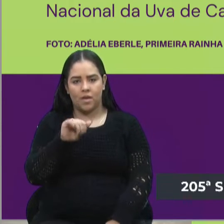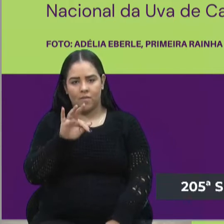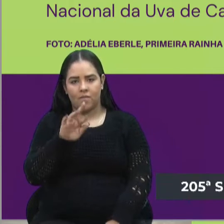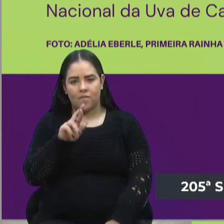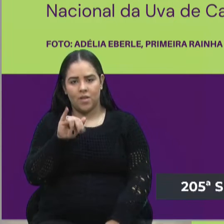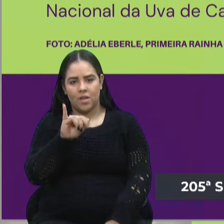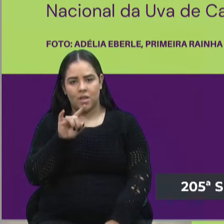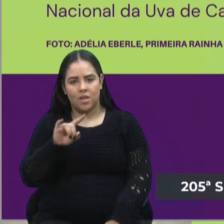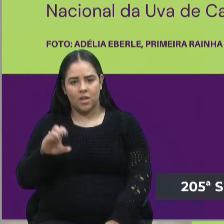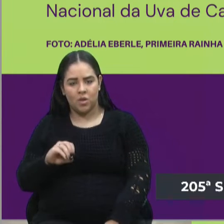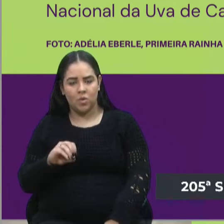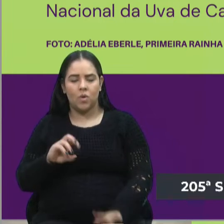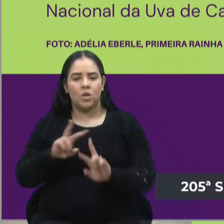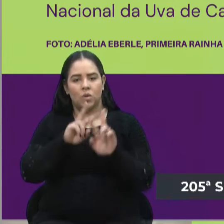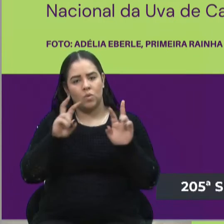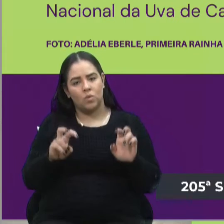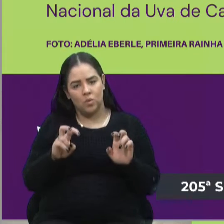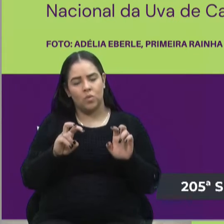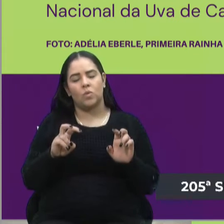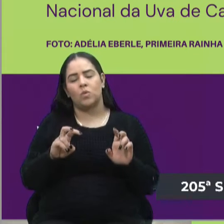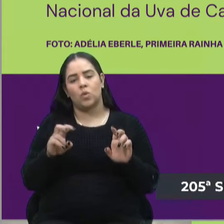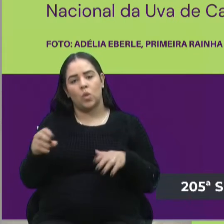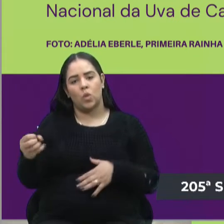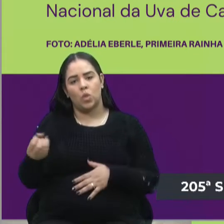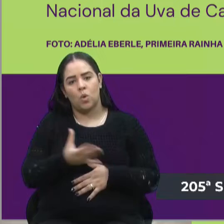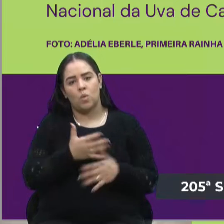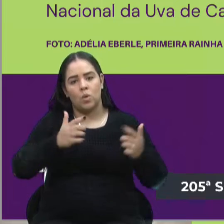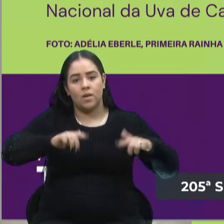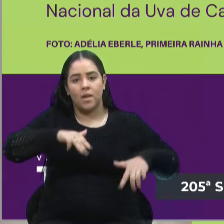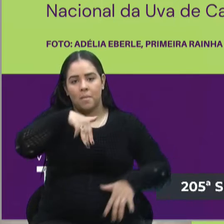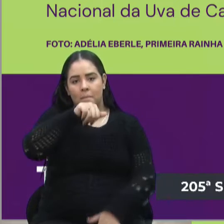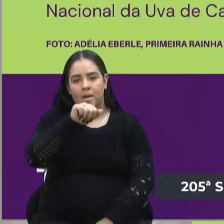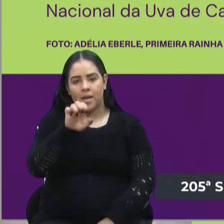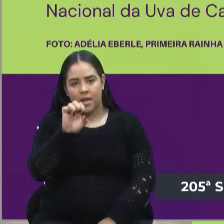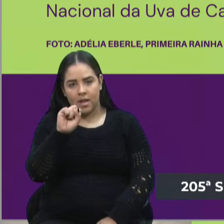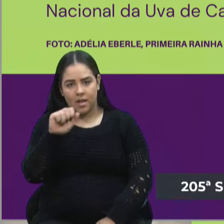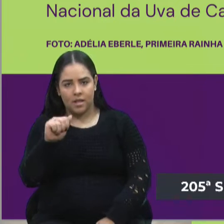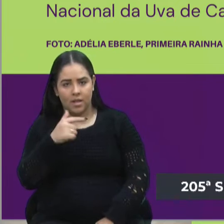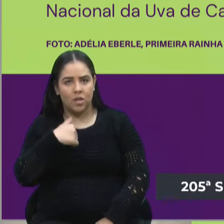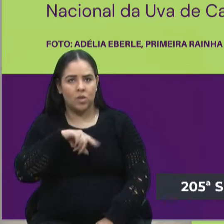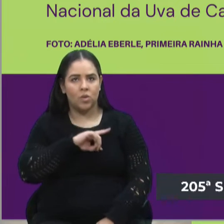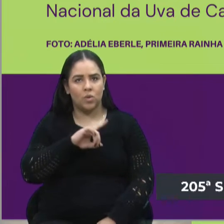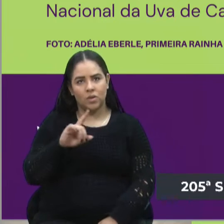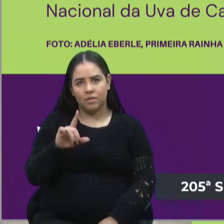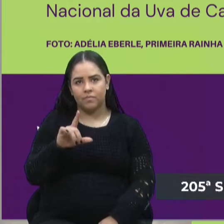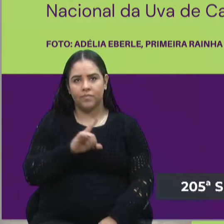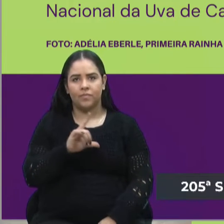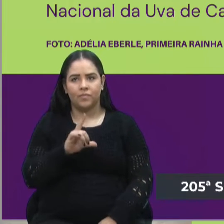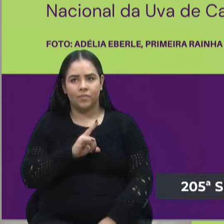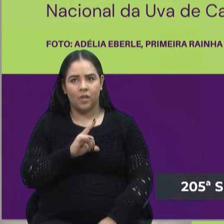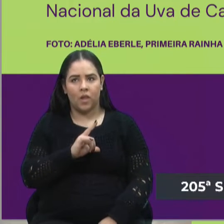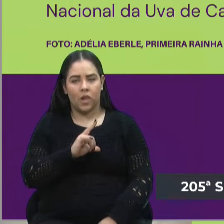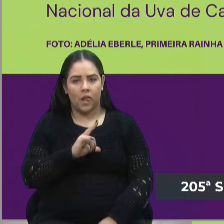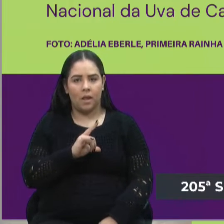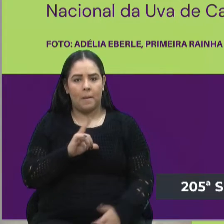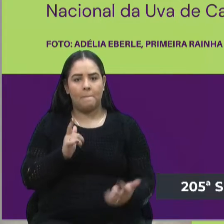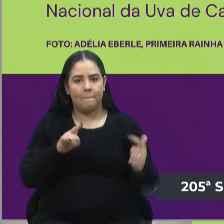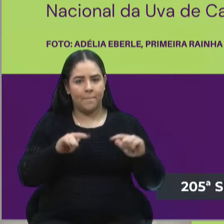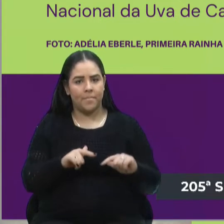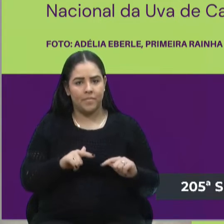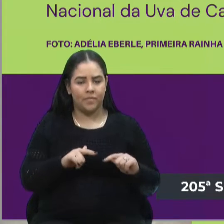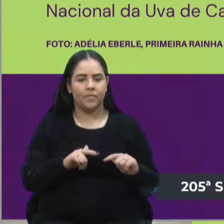envolvendo a revitalização, os espaços da Maesa. Nós temos um espaço